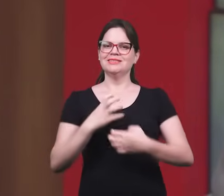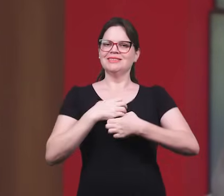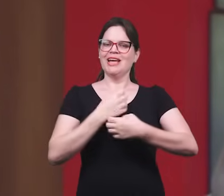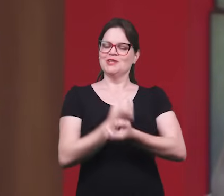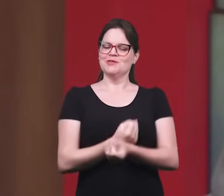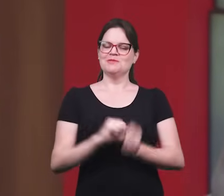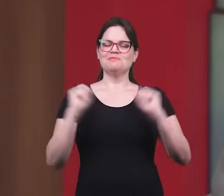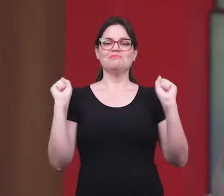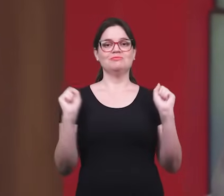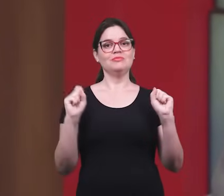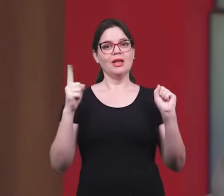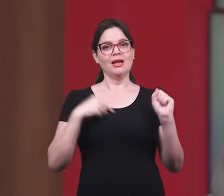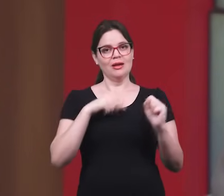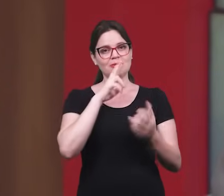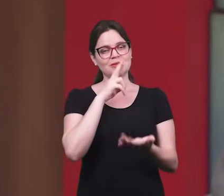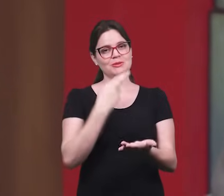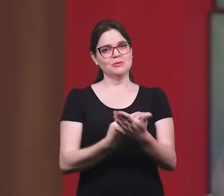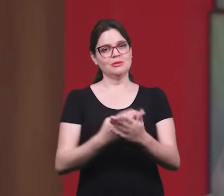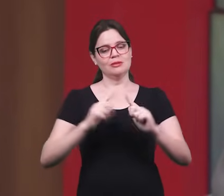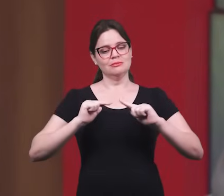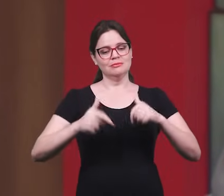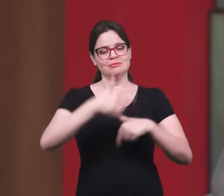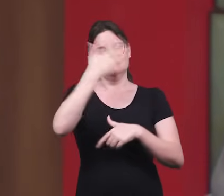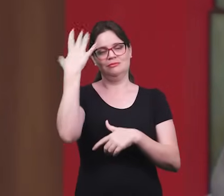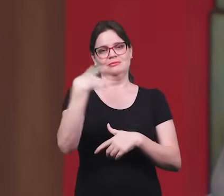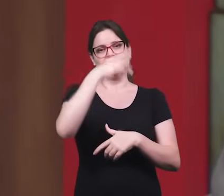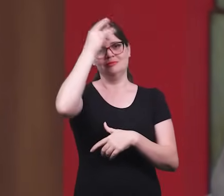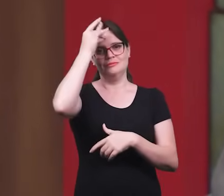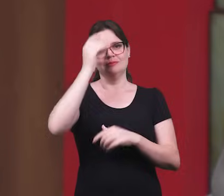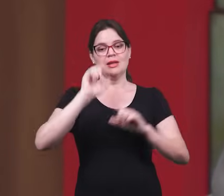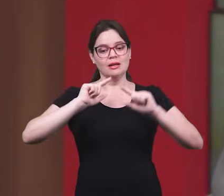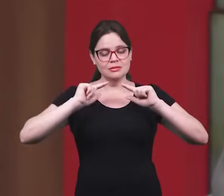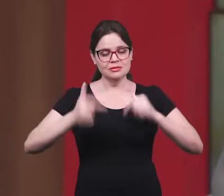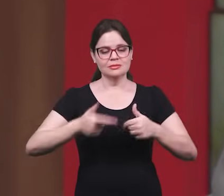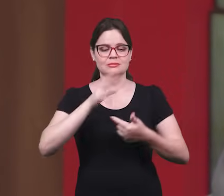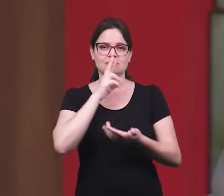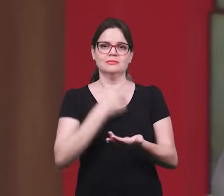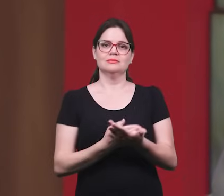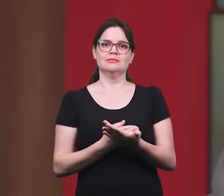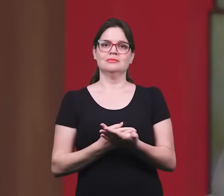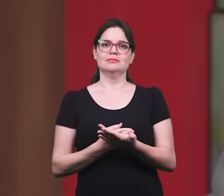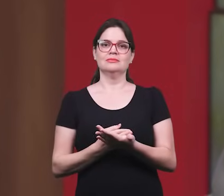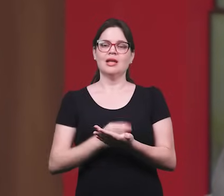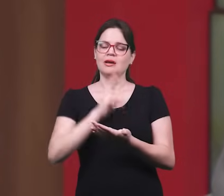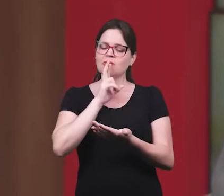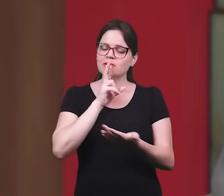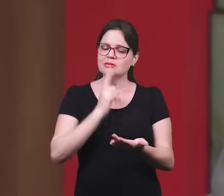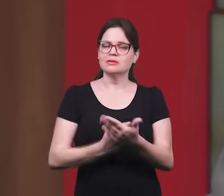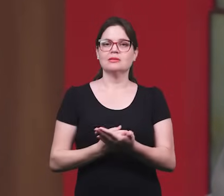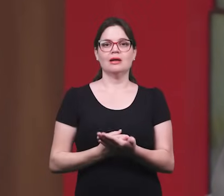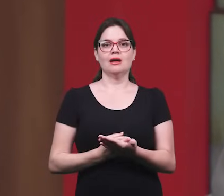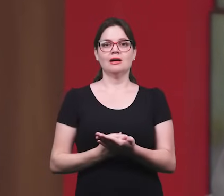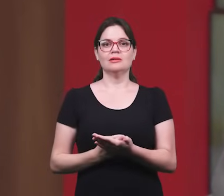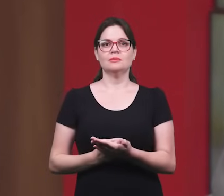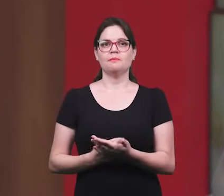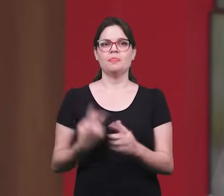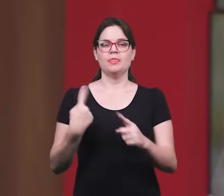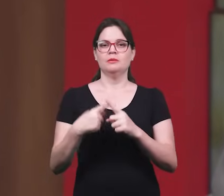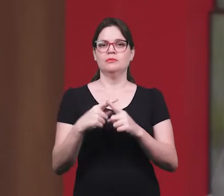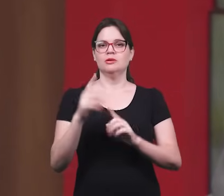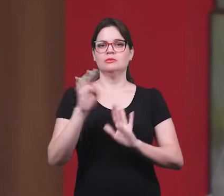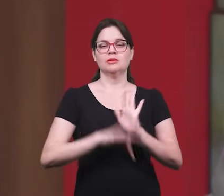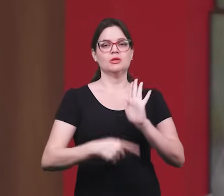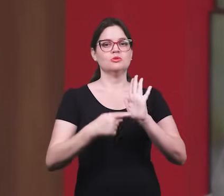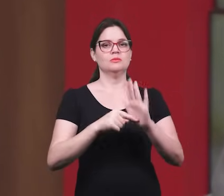nós temos que que focar aqui é o efeito do fruto a o texto quando falou de amor né